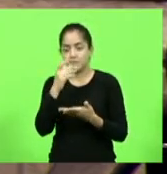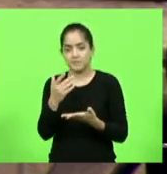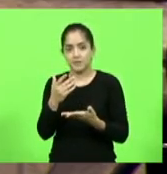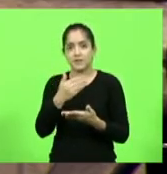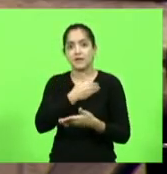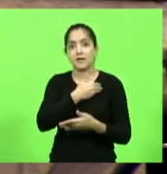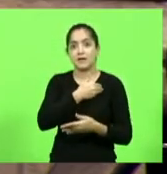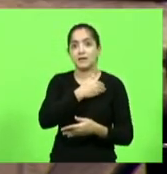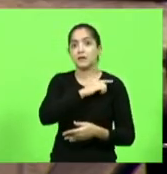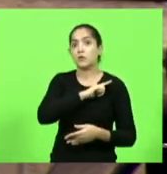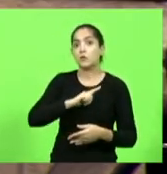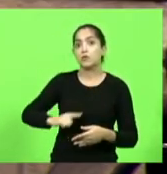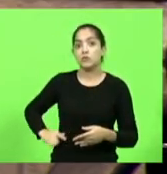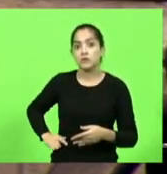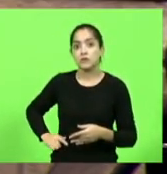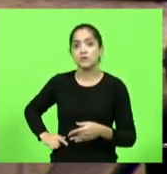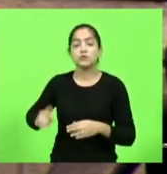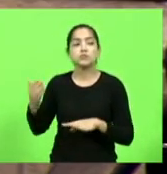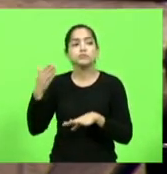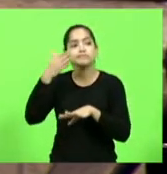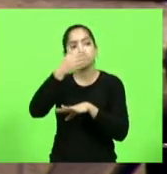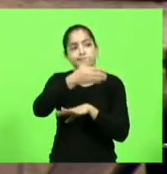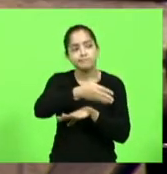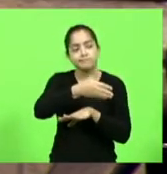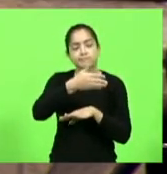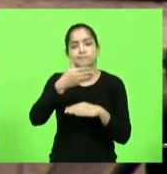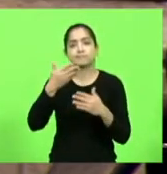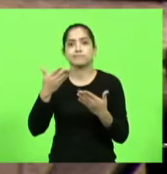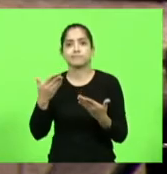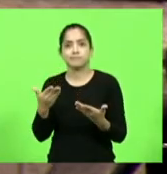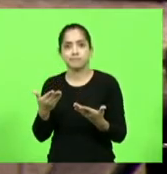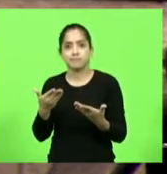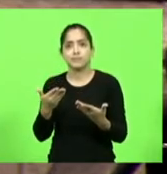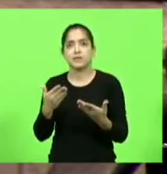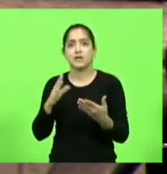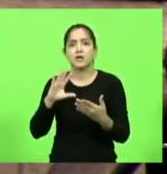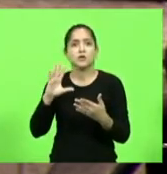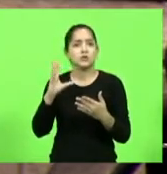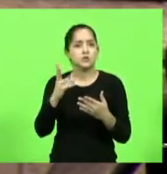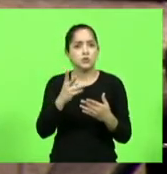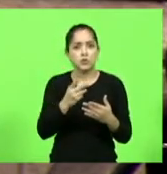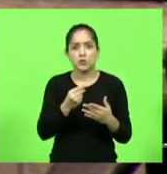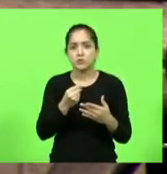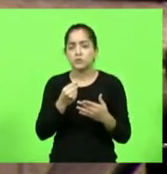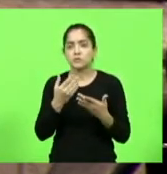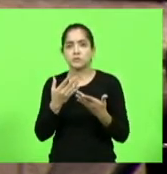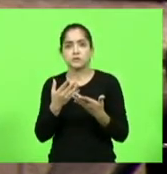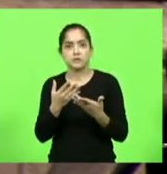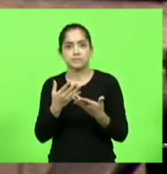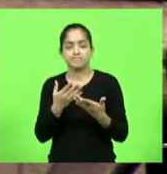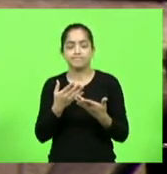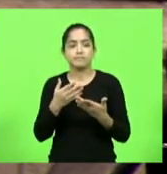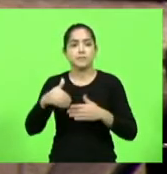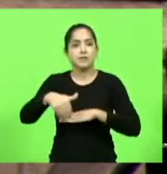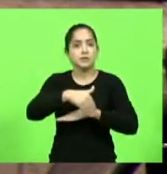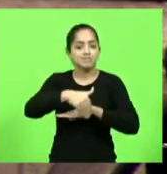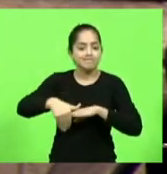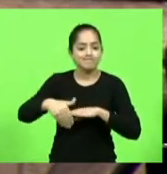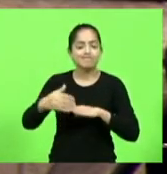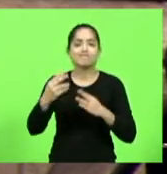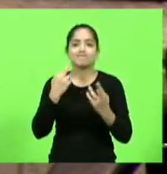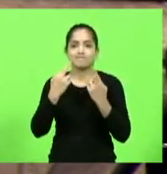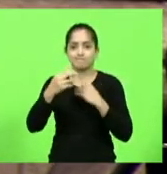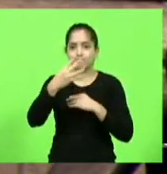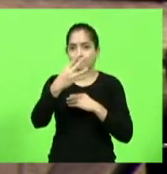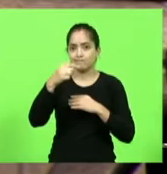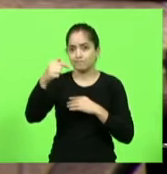governador, ia para lá, e todos nós já sempre nos indignávamos com a 470, porque ela já era um problema na